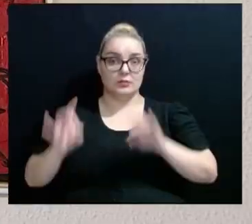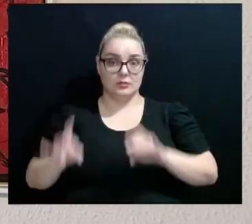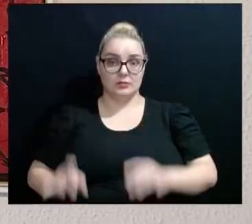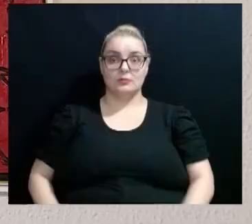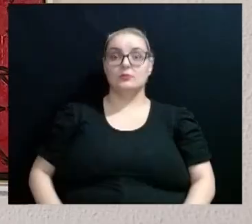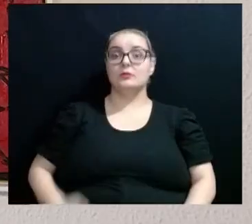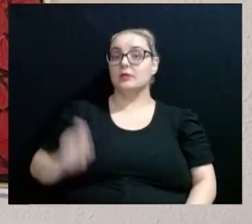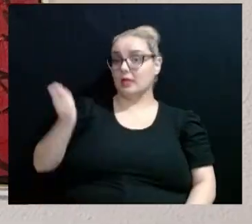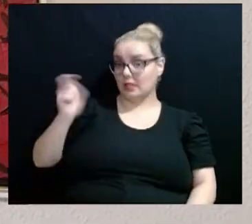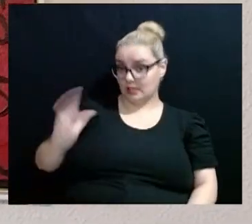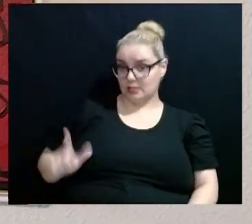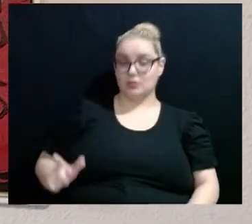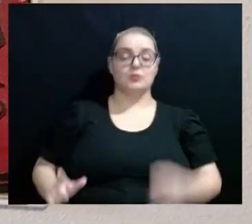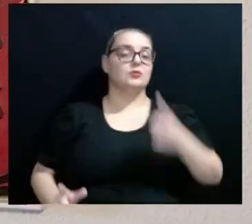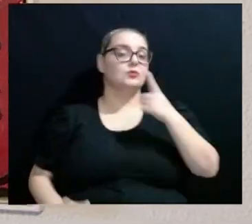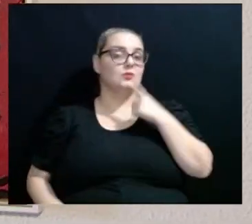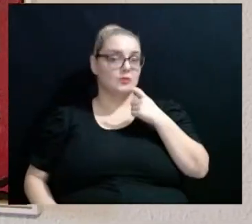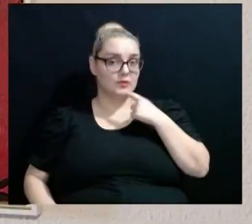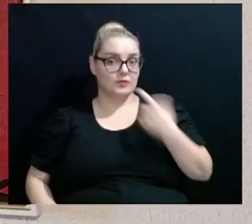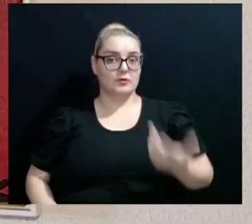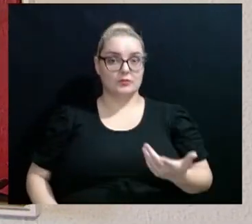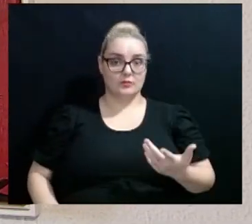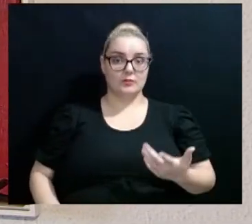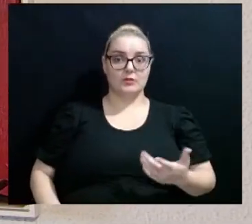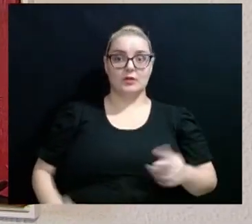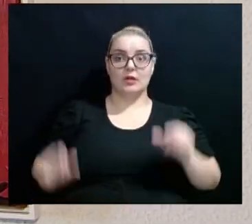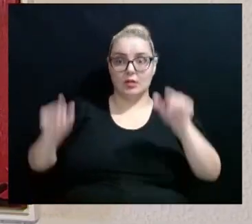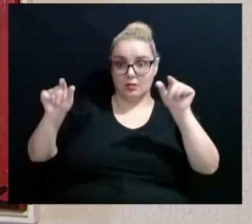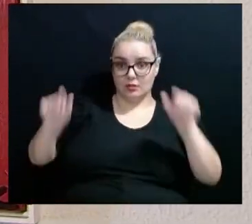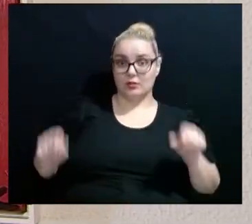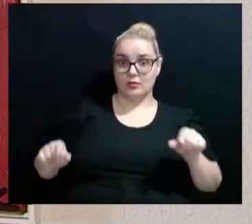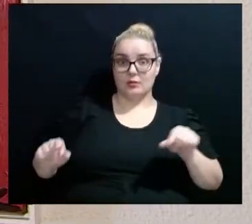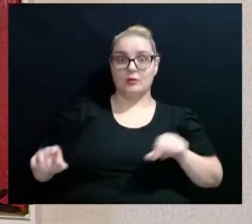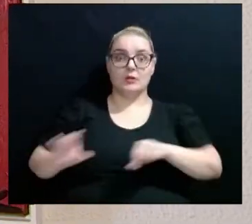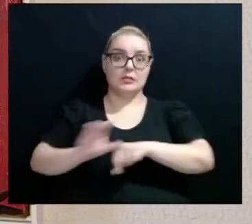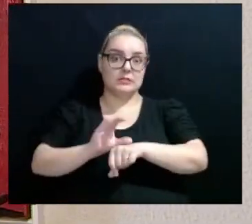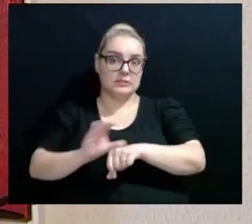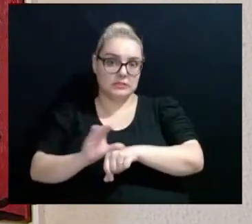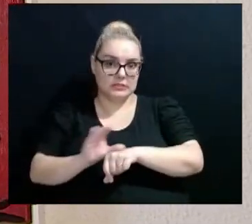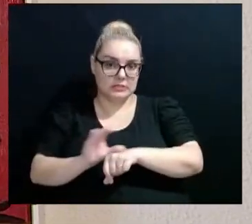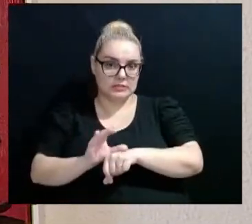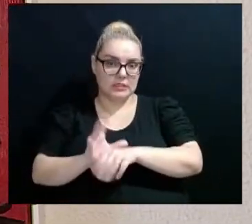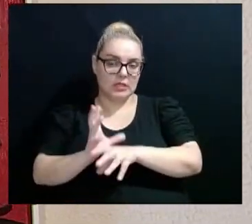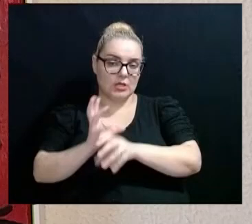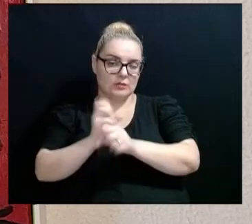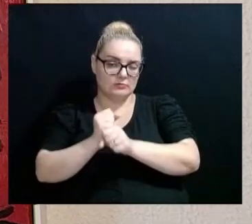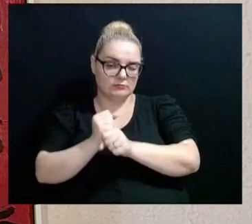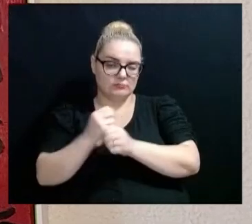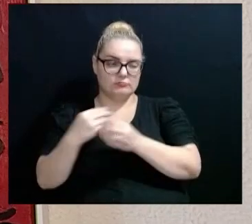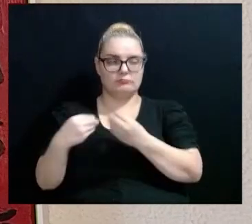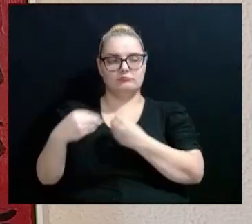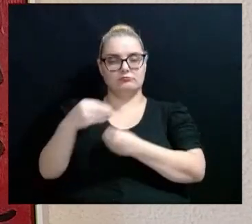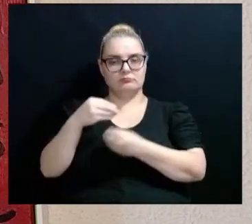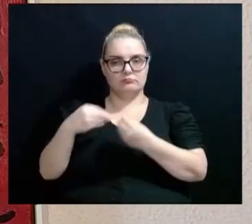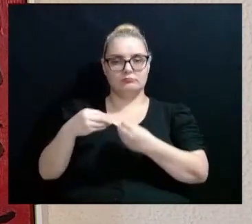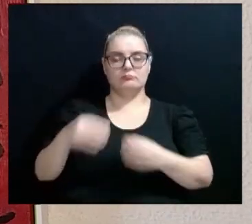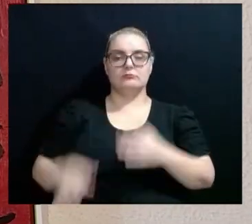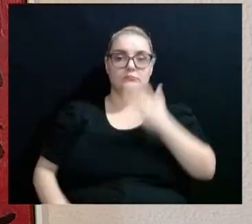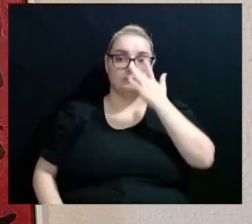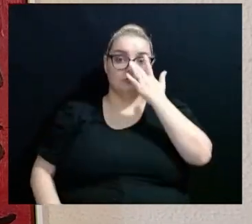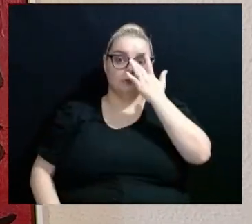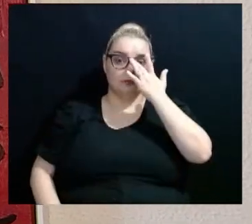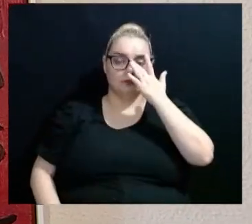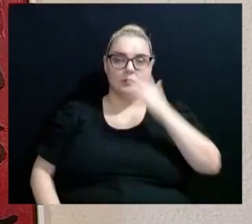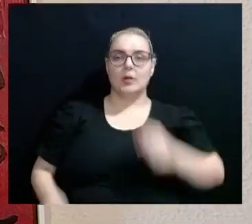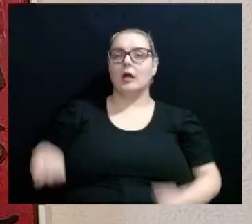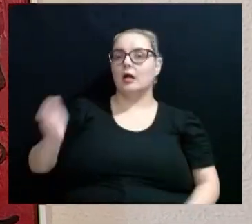muito específicas, que é a cor azul e a cor vermelho. E a lateral é uma cor cinza, que faz uma junçãozinha, né,